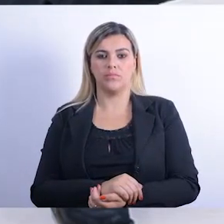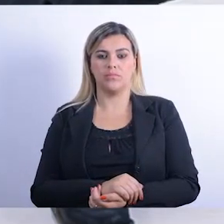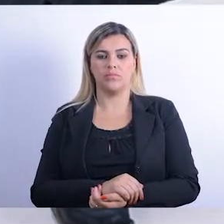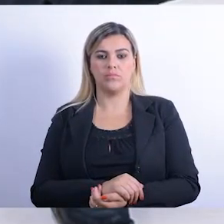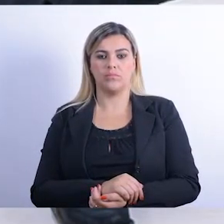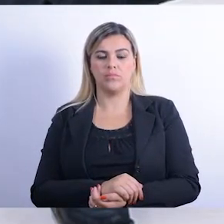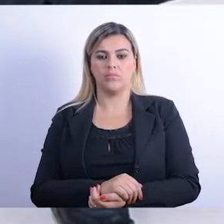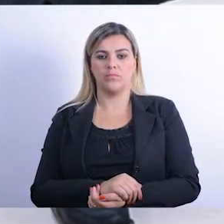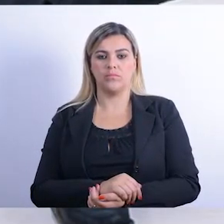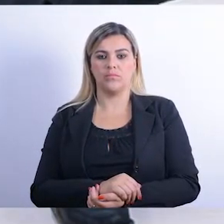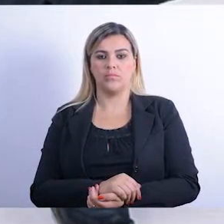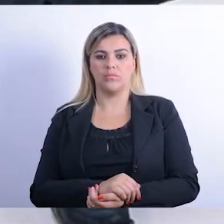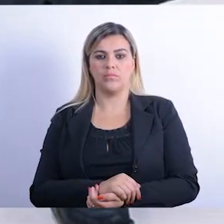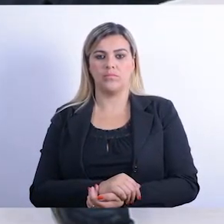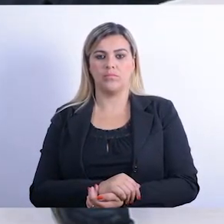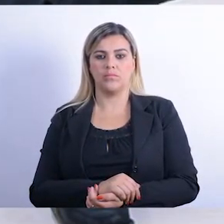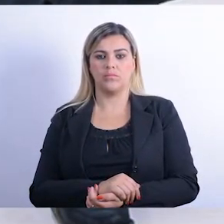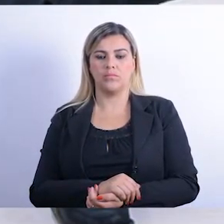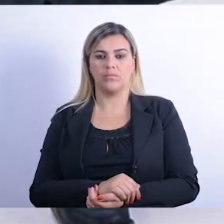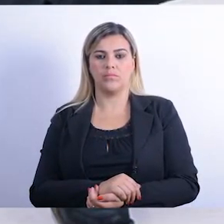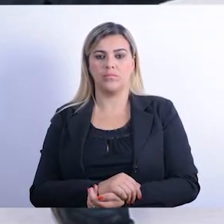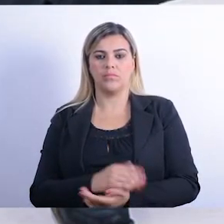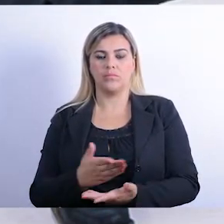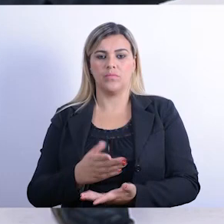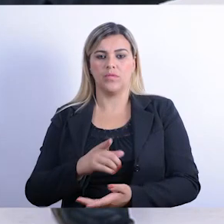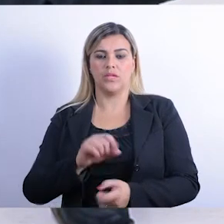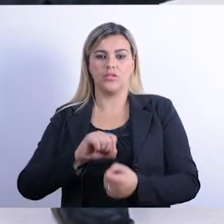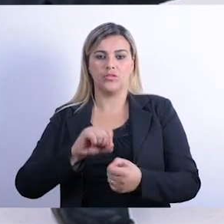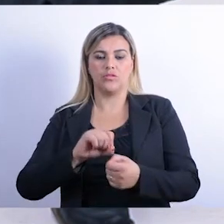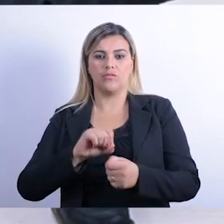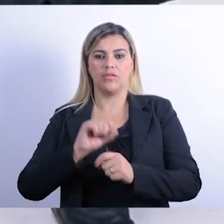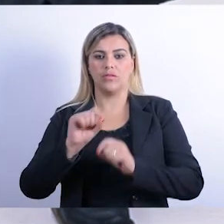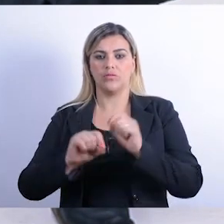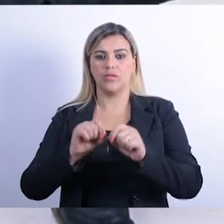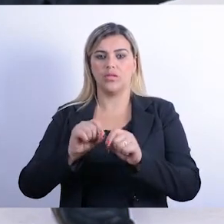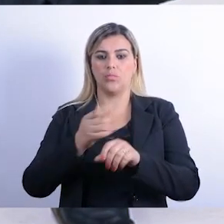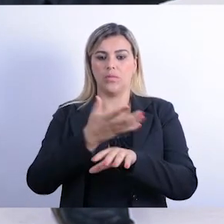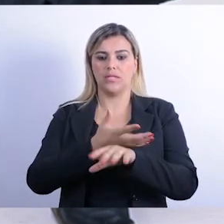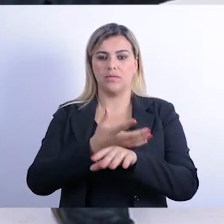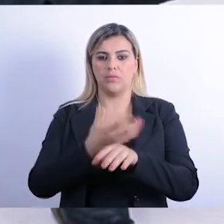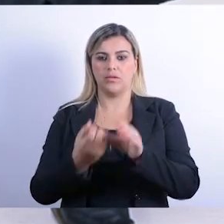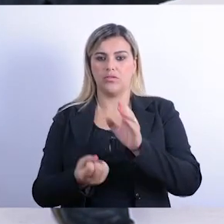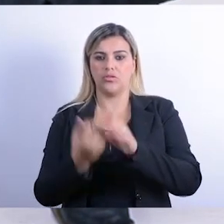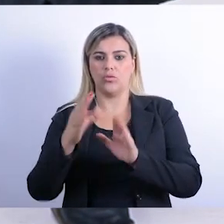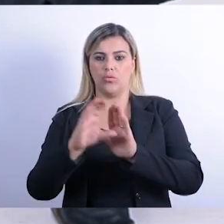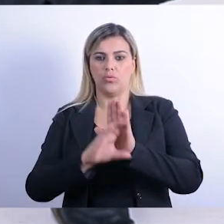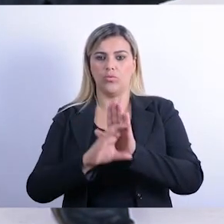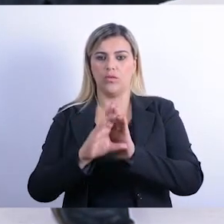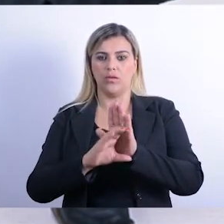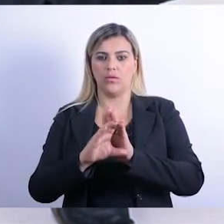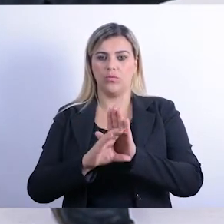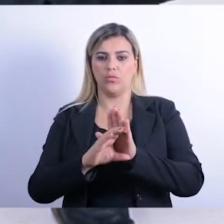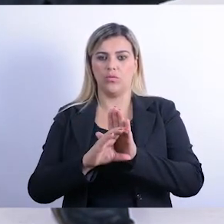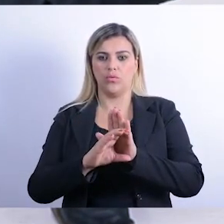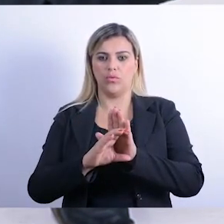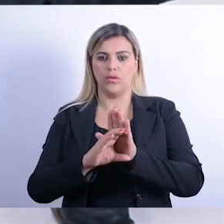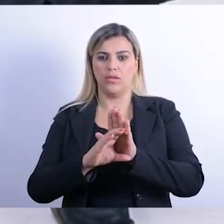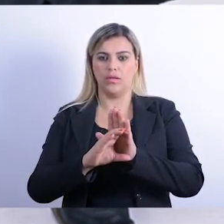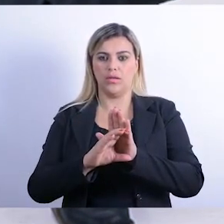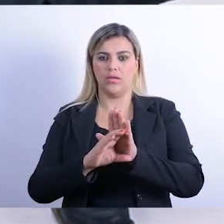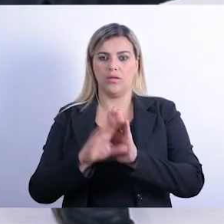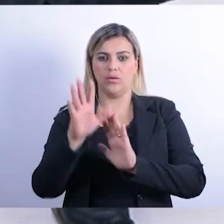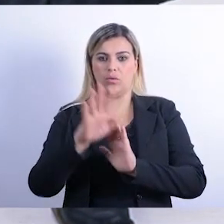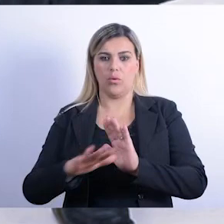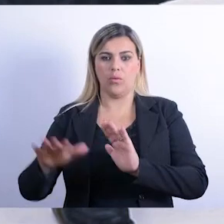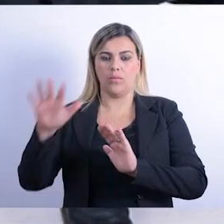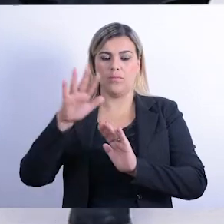currículo mínimo universal, né? Foi padrão, Padrão. padronizado. Então, teve